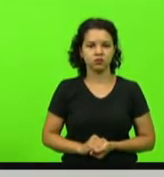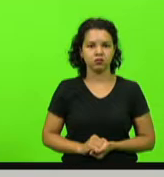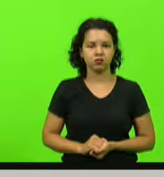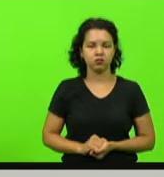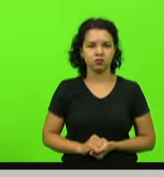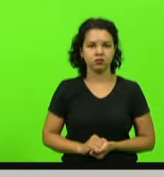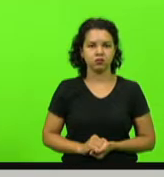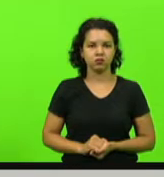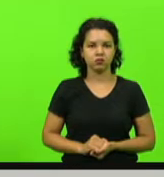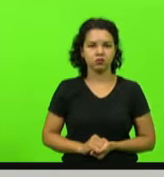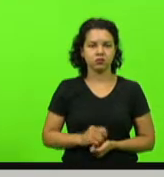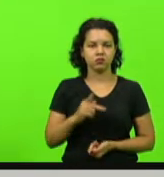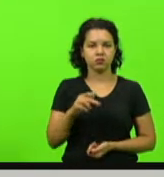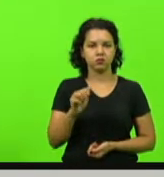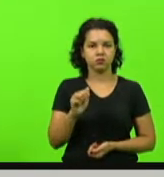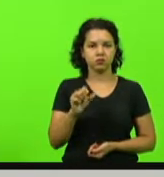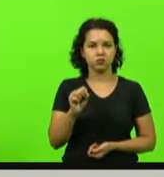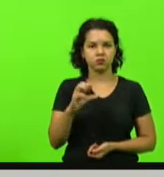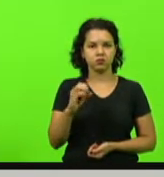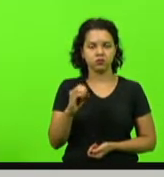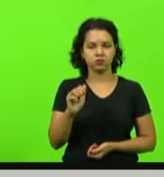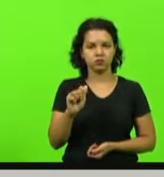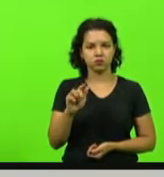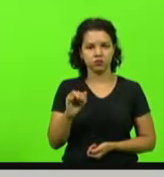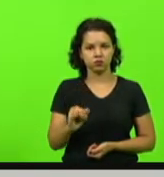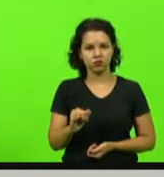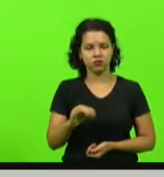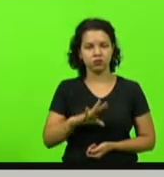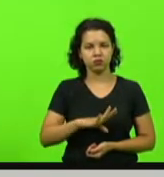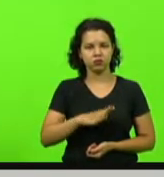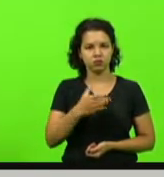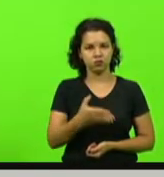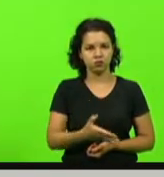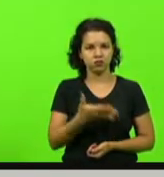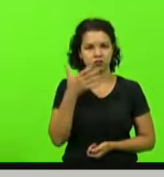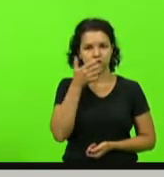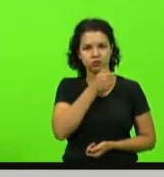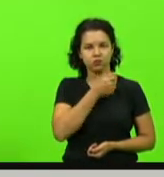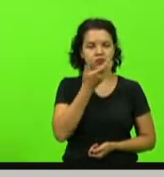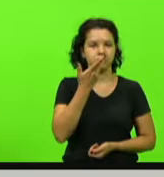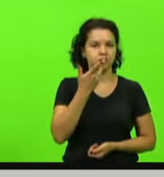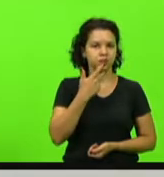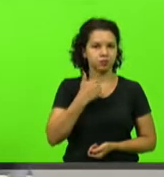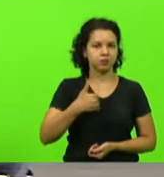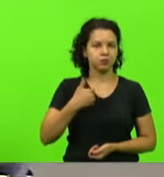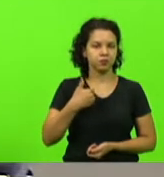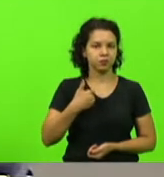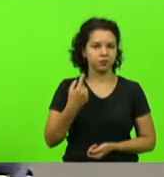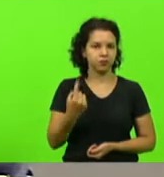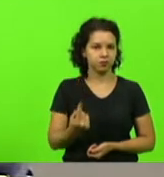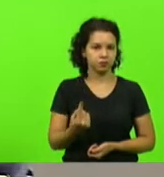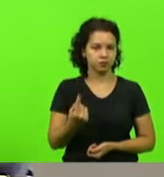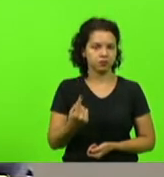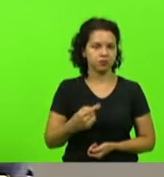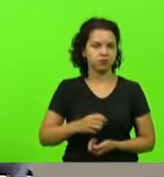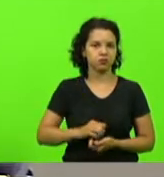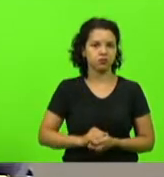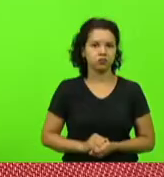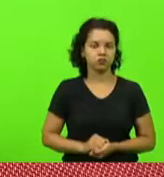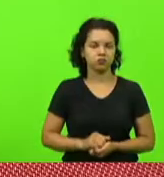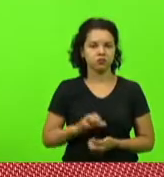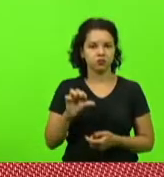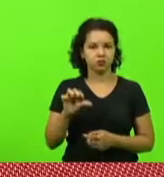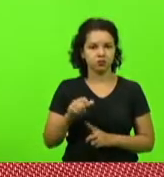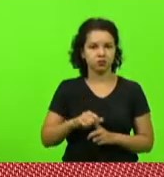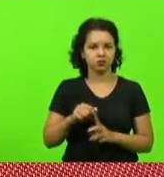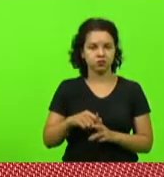Pasquale, pelo ato de bravura no salvamento de uma criança de 1 ano e 9 meses. Em discussão,